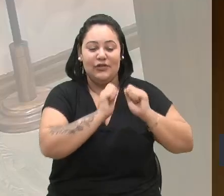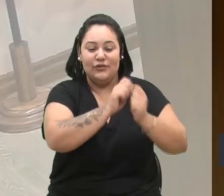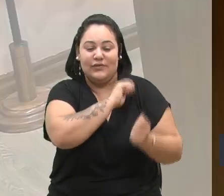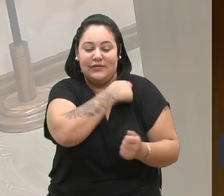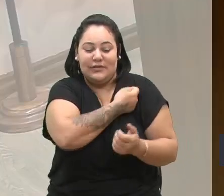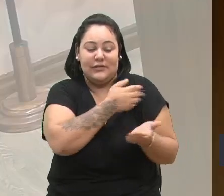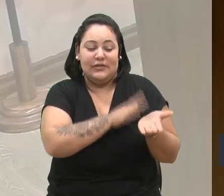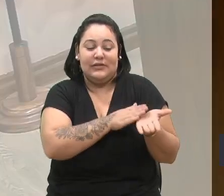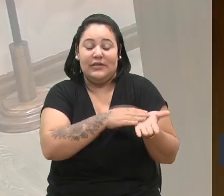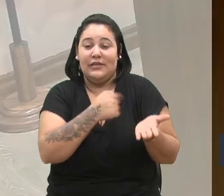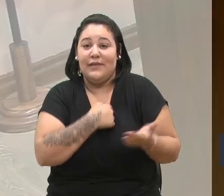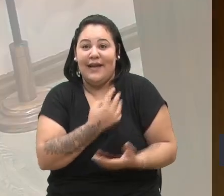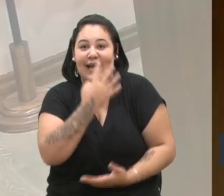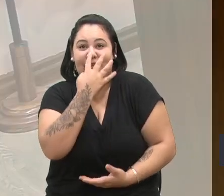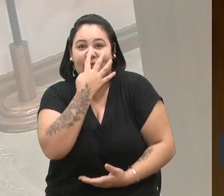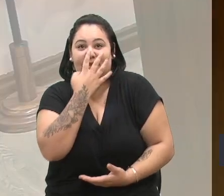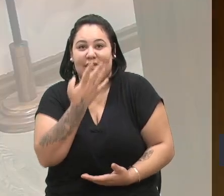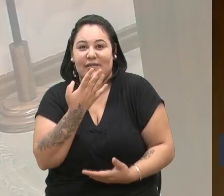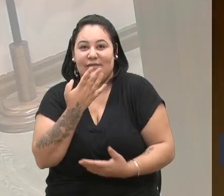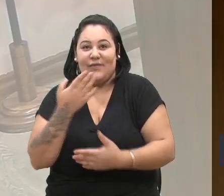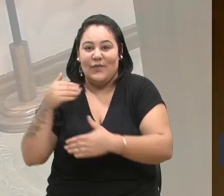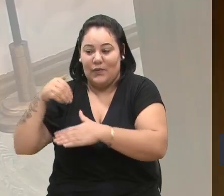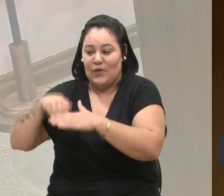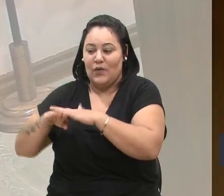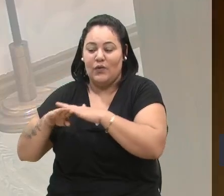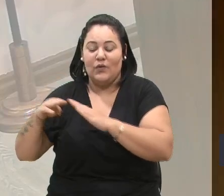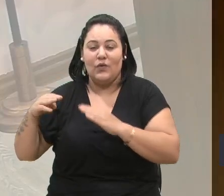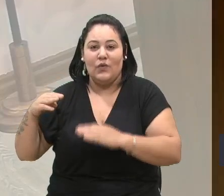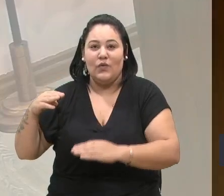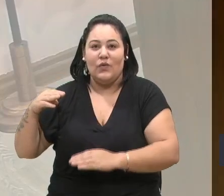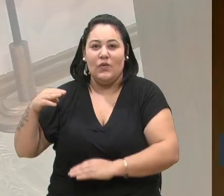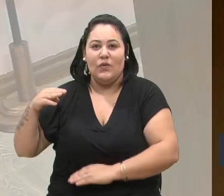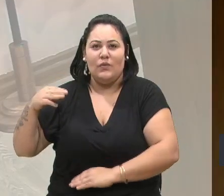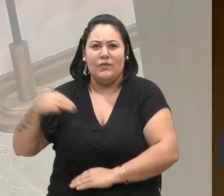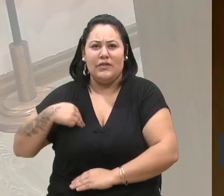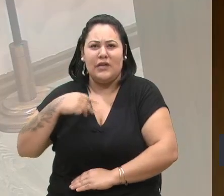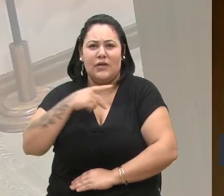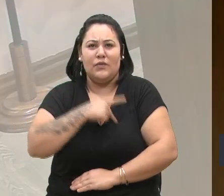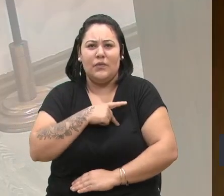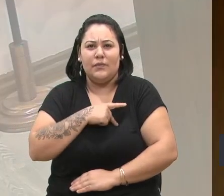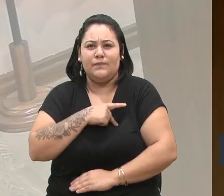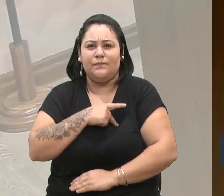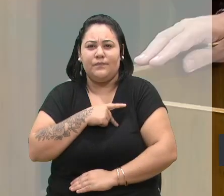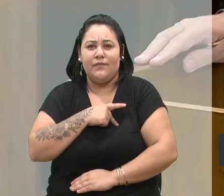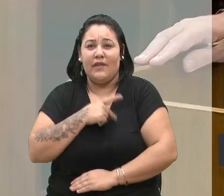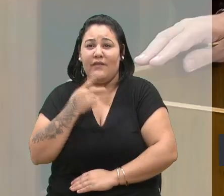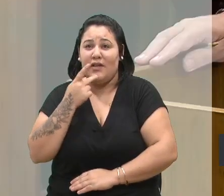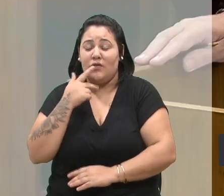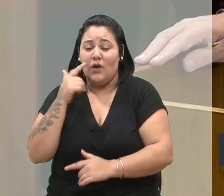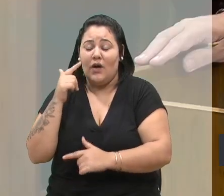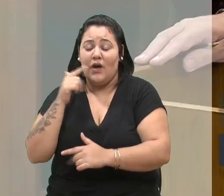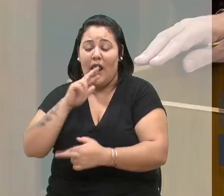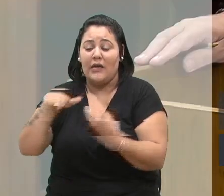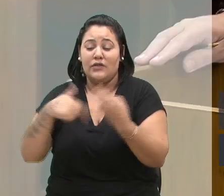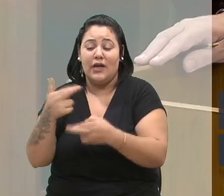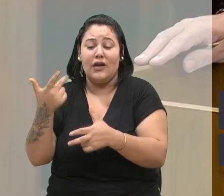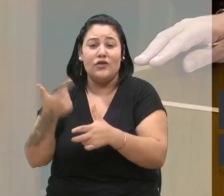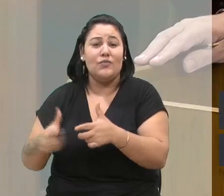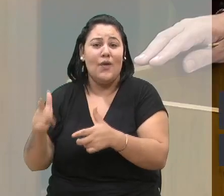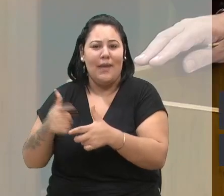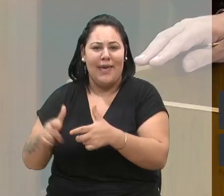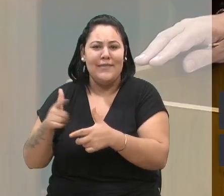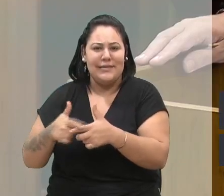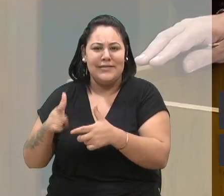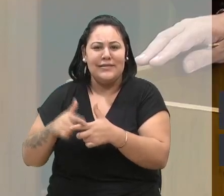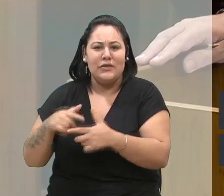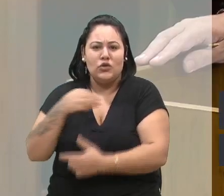fiquei muito surpreso com o arquivamento, através do Ministério Público, da questão da fraude dos médicos. De tudo que a gente